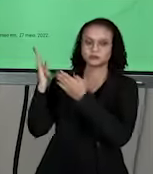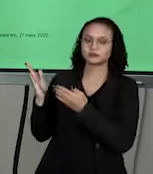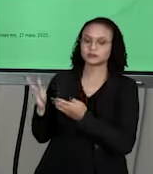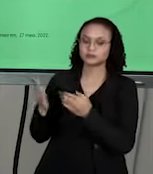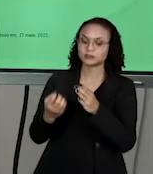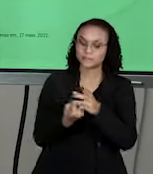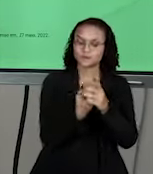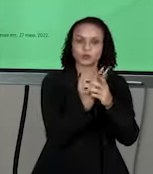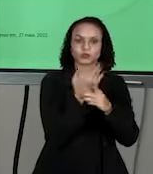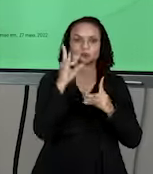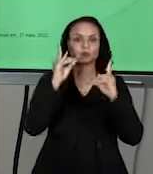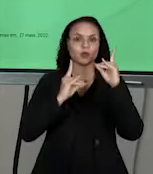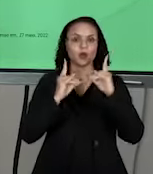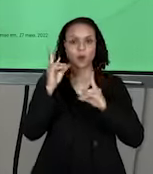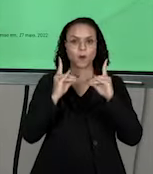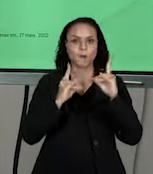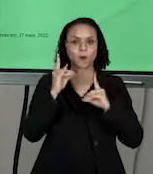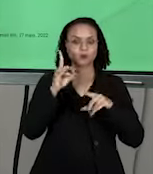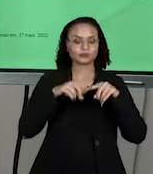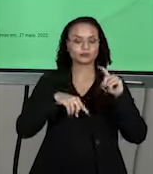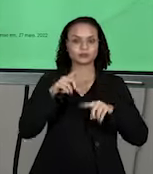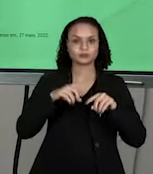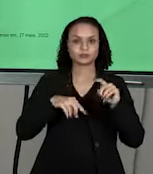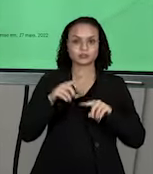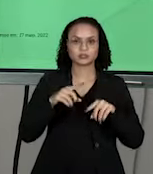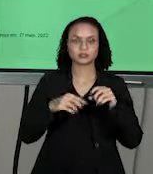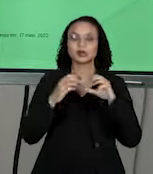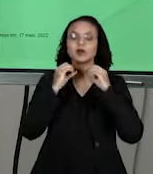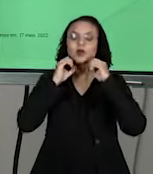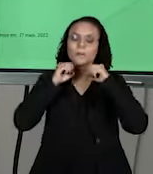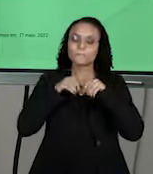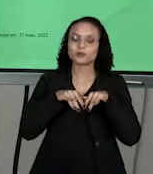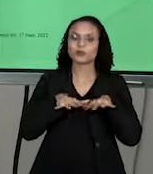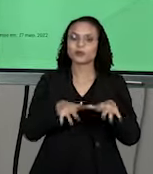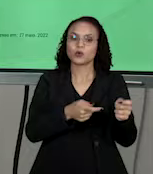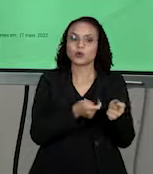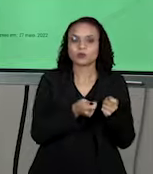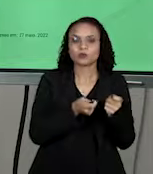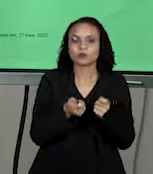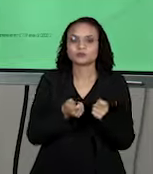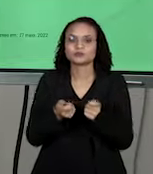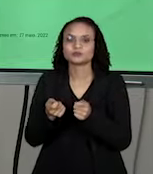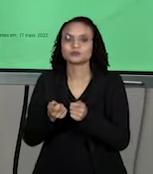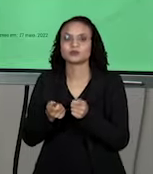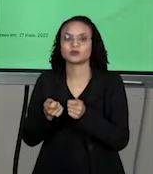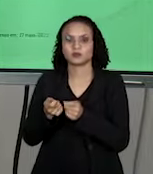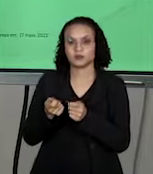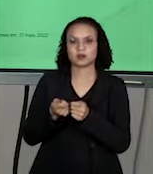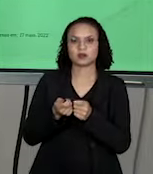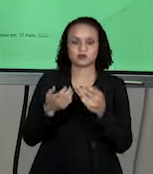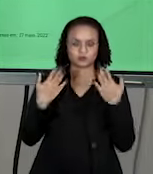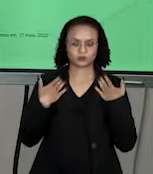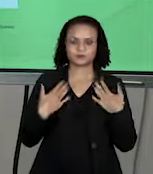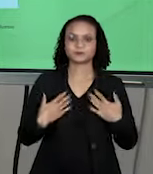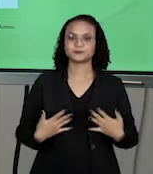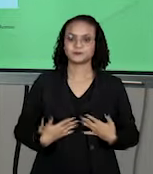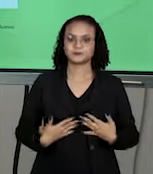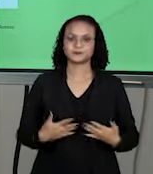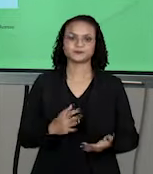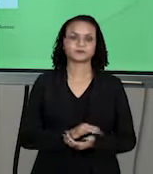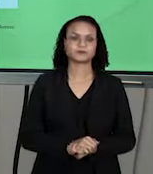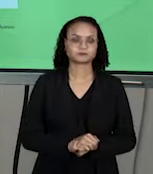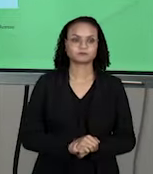as substâncias que irão então ser liberadas para controlar o funcionamento do nosso